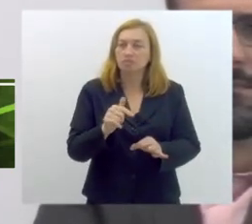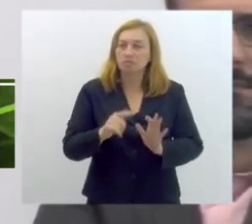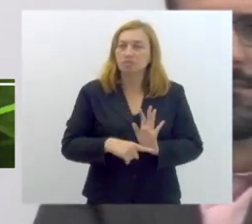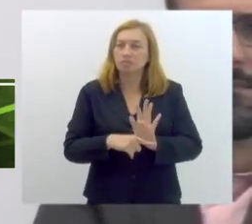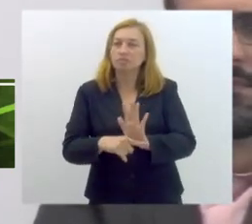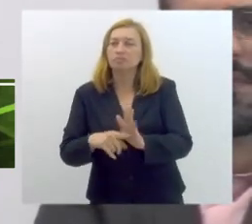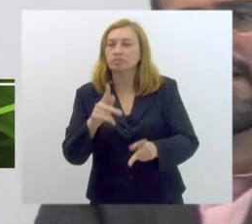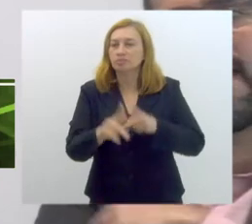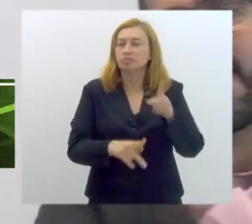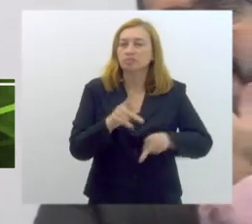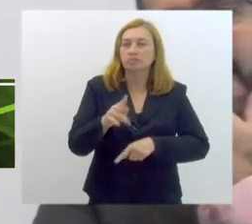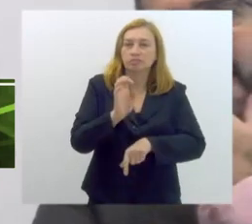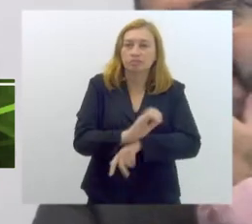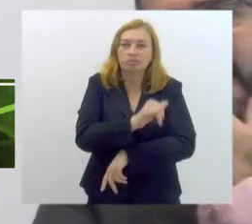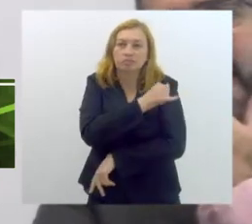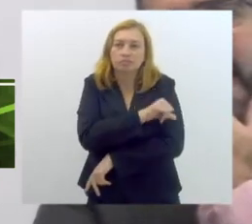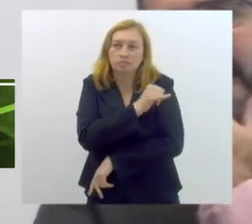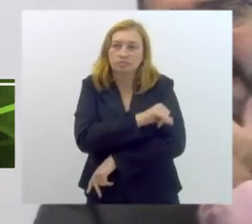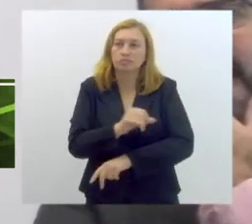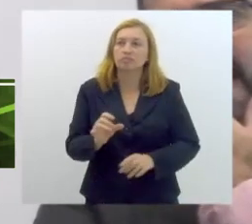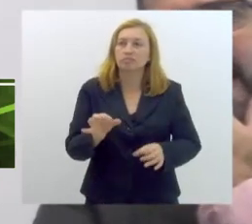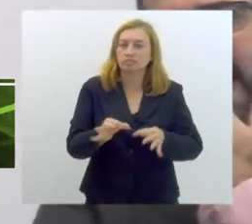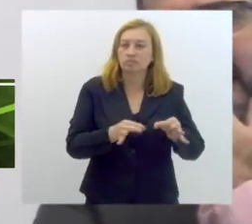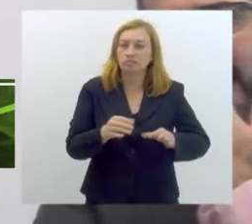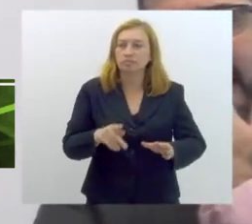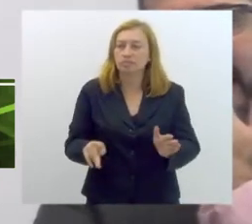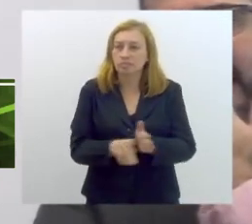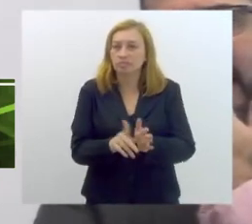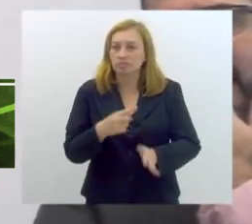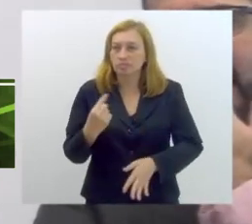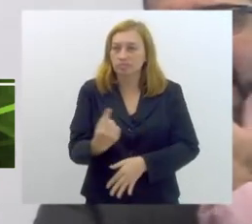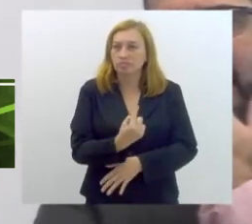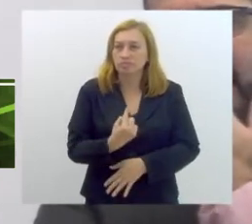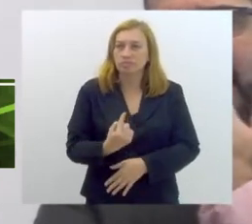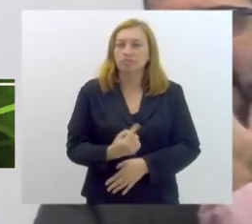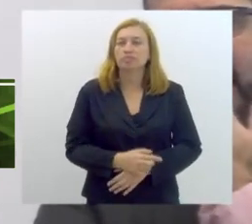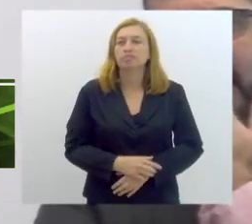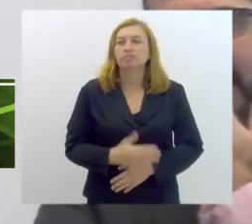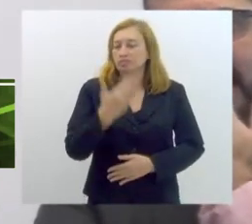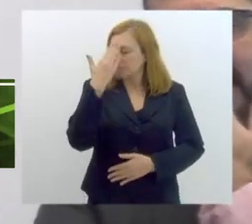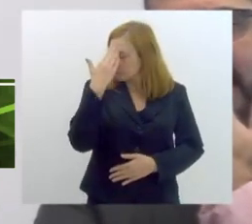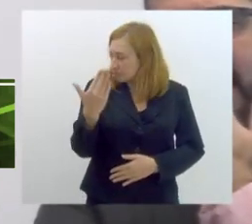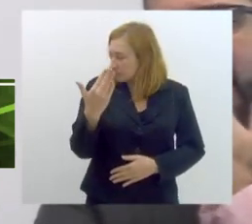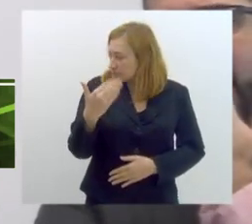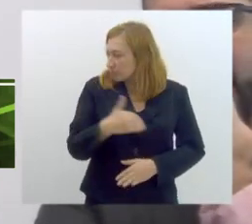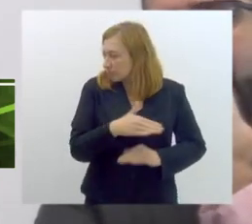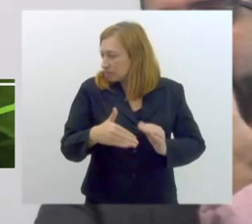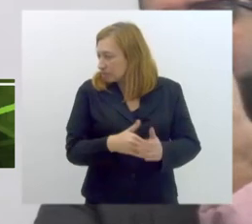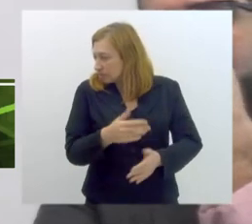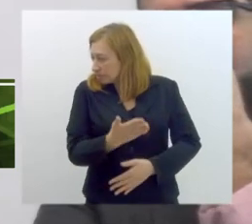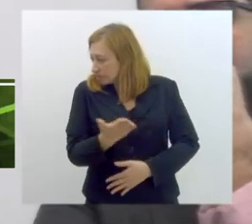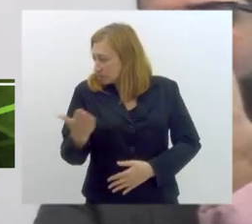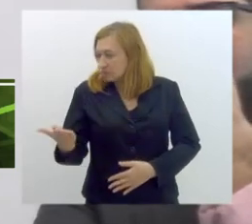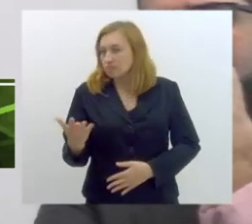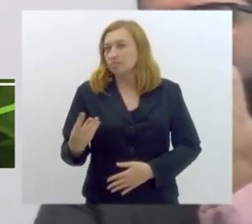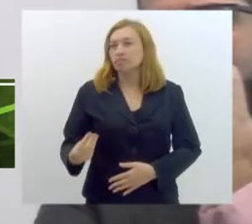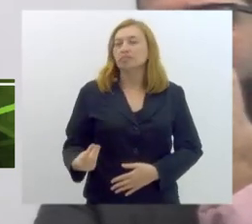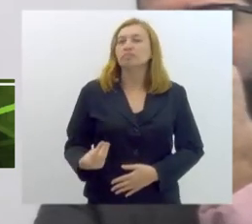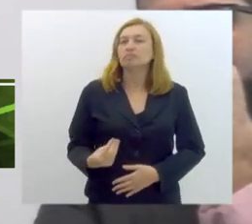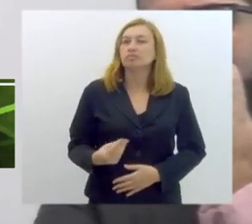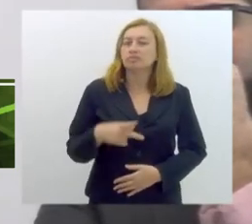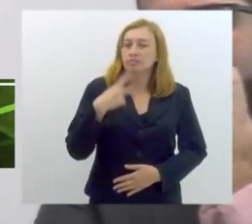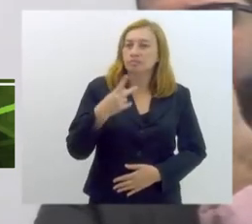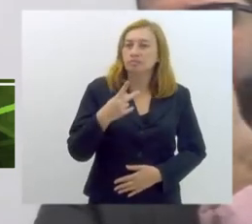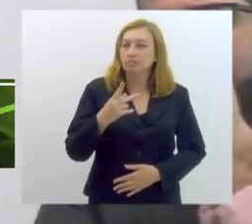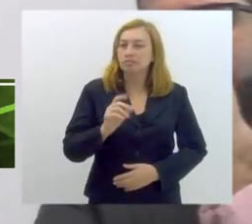a população do Estado do Rio de Janeiro. É um projeto de todos nós. Então, eu quero agradecer muito a todos vocês presentes, dizer que nós